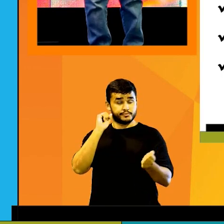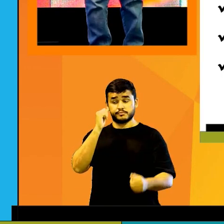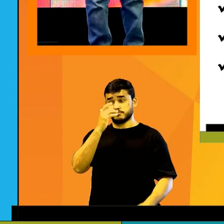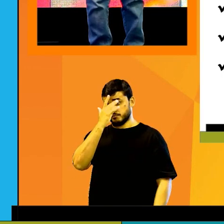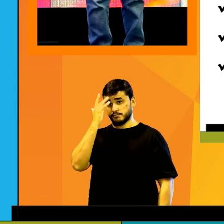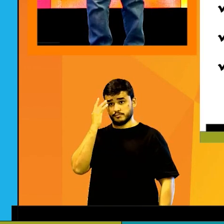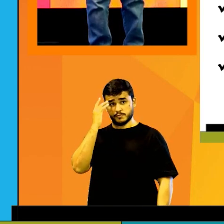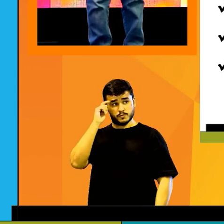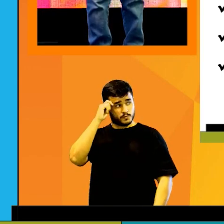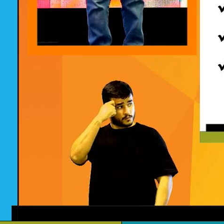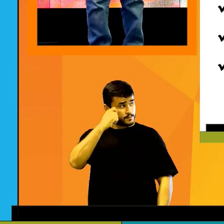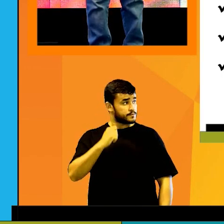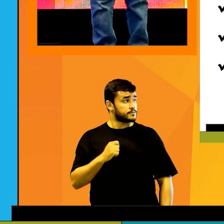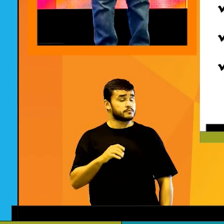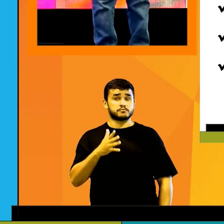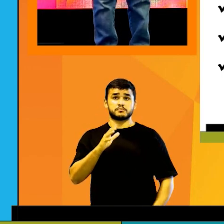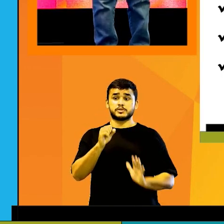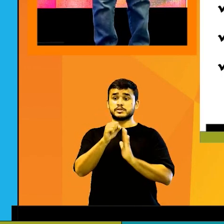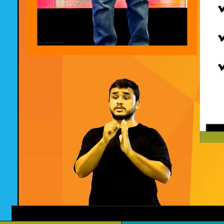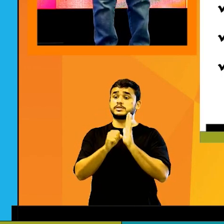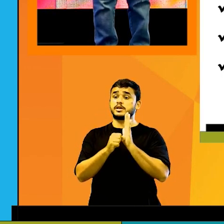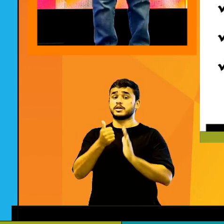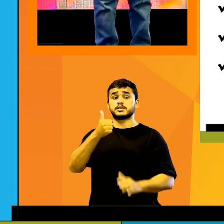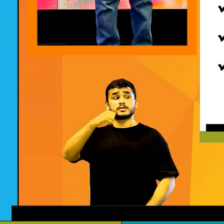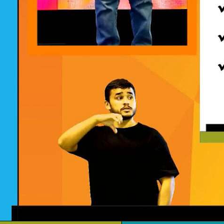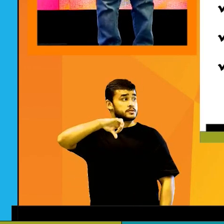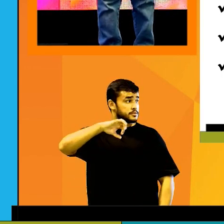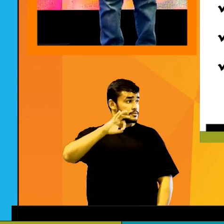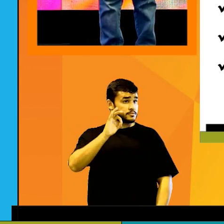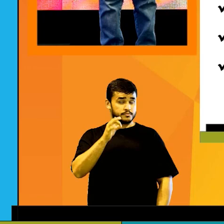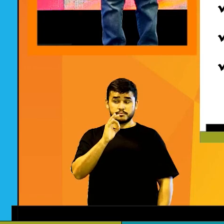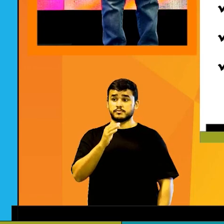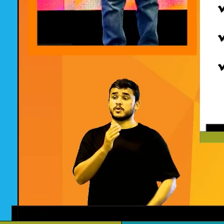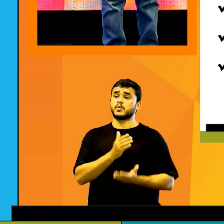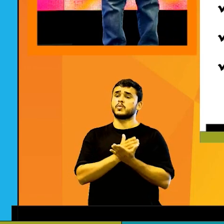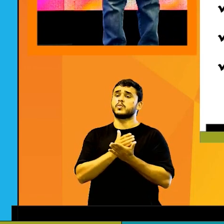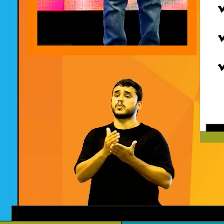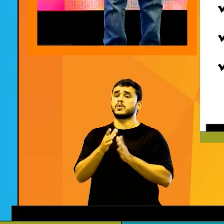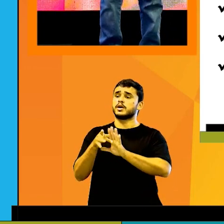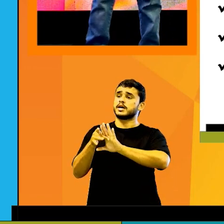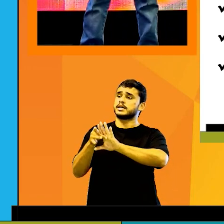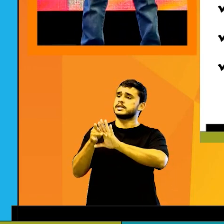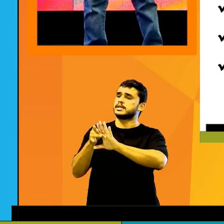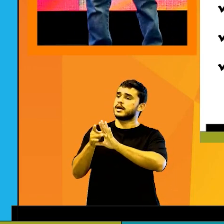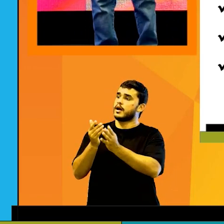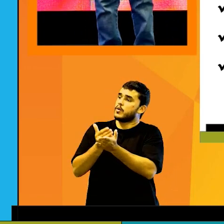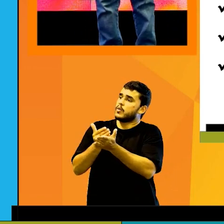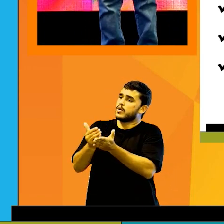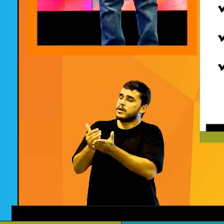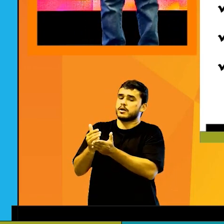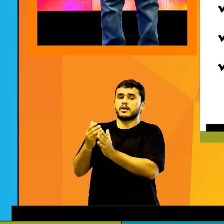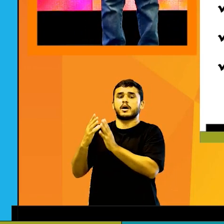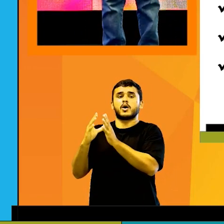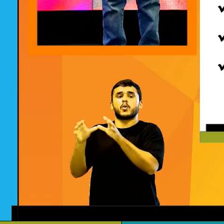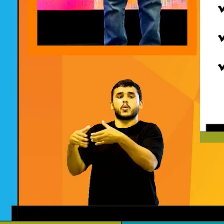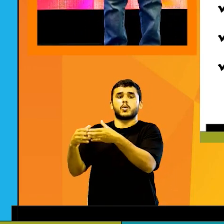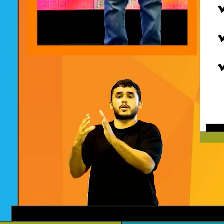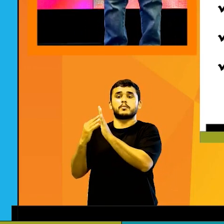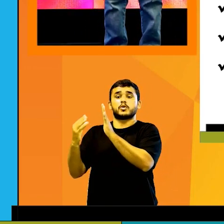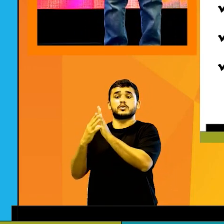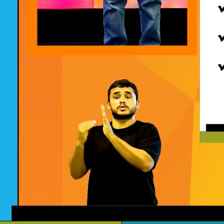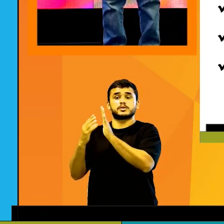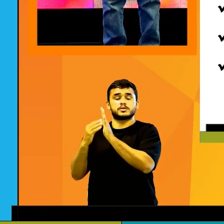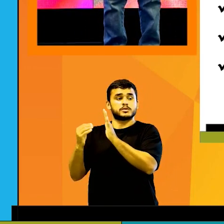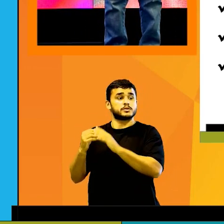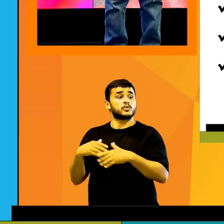1888 ainda é final do século XIX, na época estava começando o realismo. Assim como, quando foi o ano da proclamação